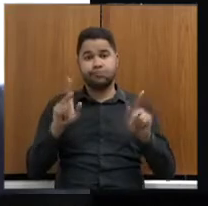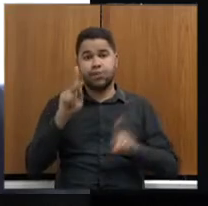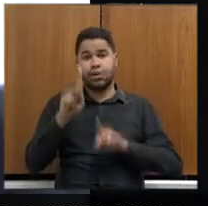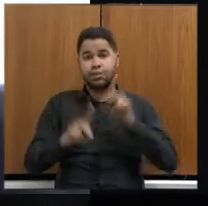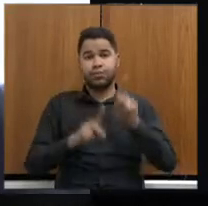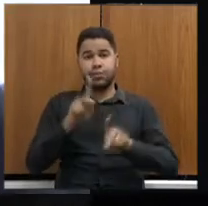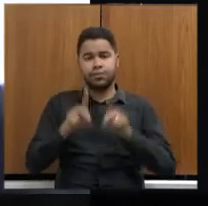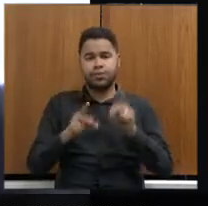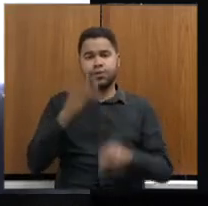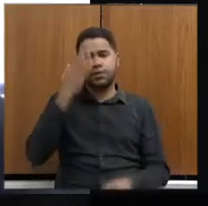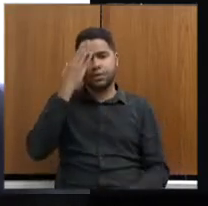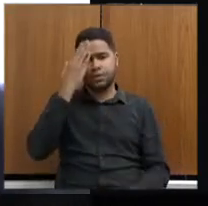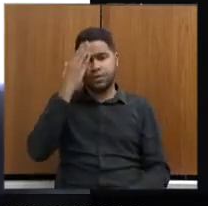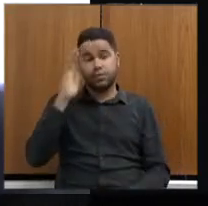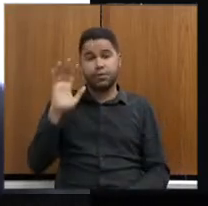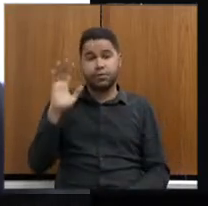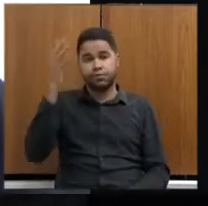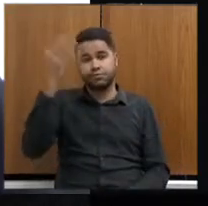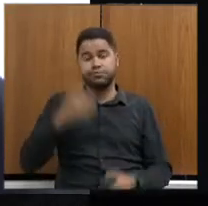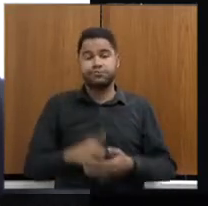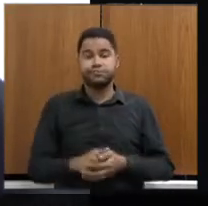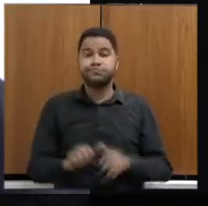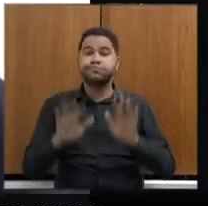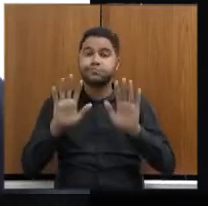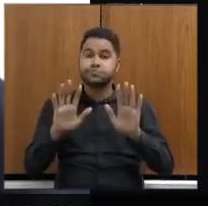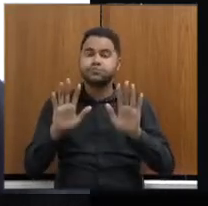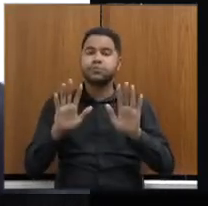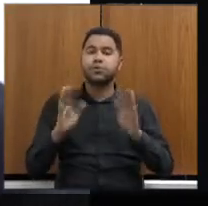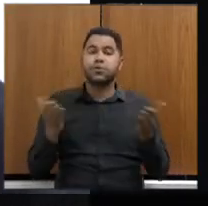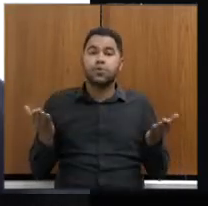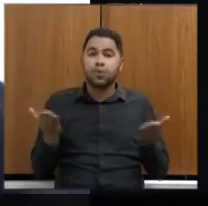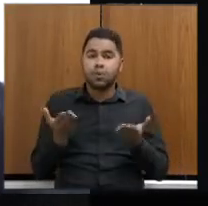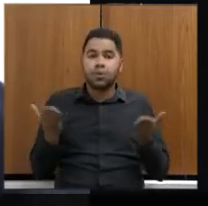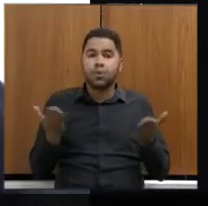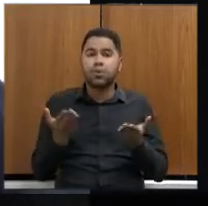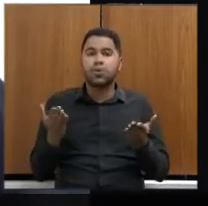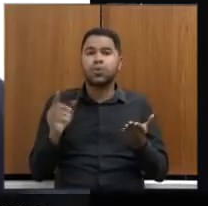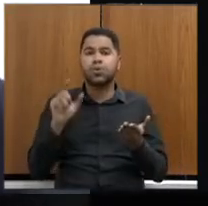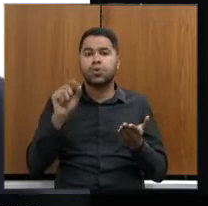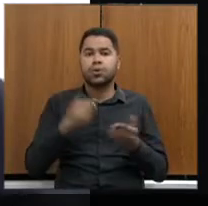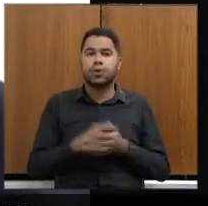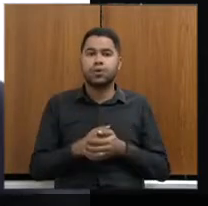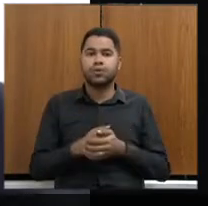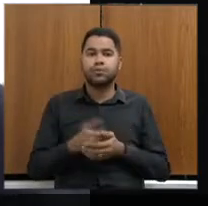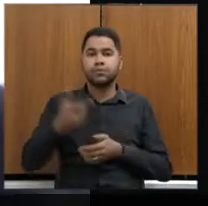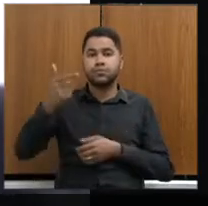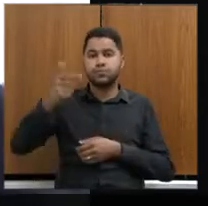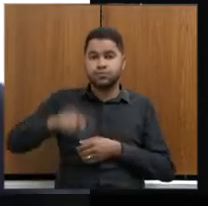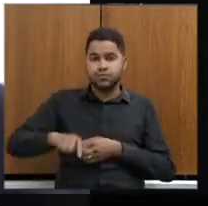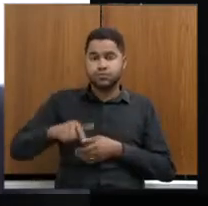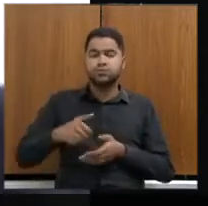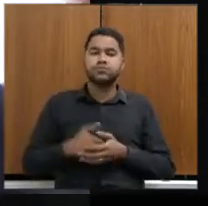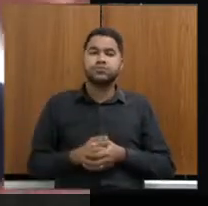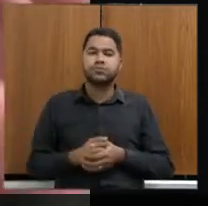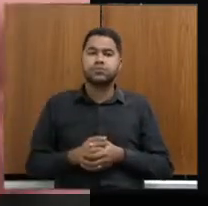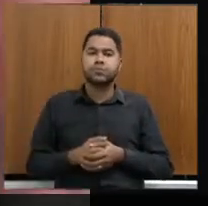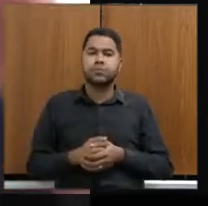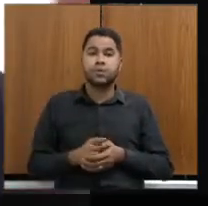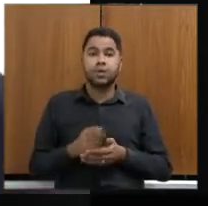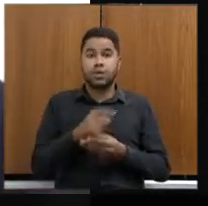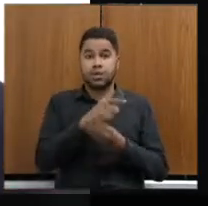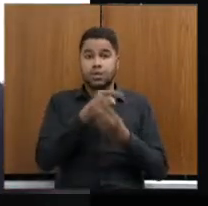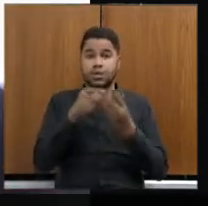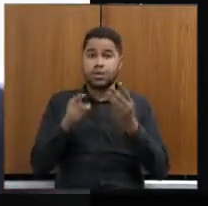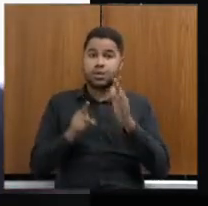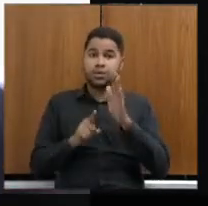a população está sabendo que tá acontecendo mas eu querer hoje para voltar e eu quero fazer três